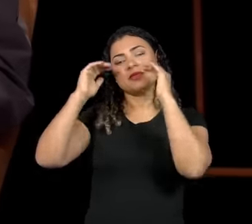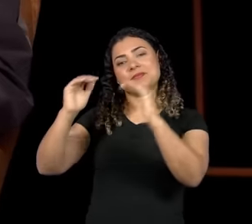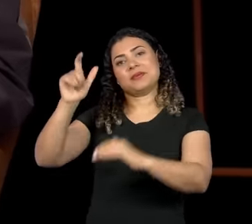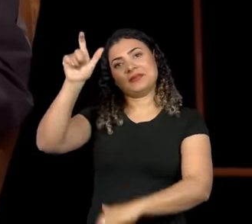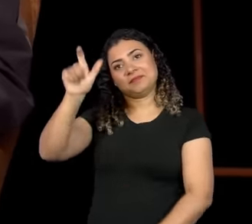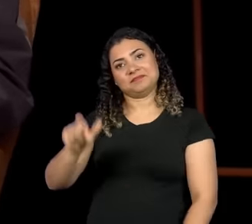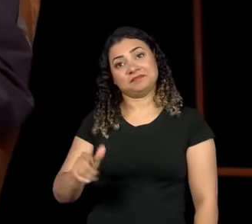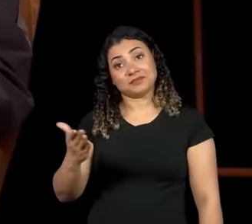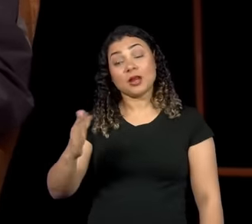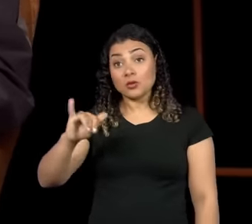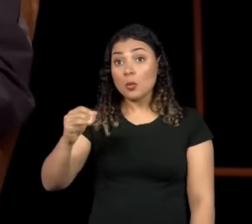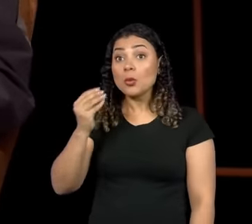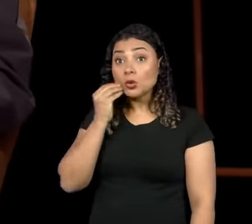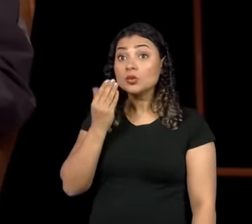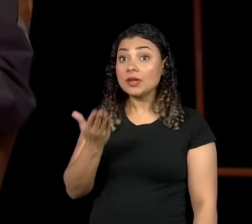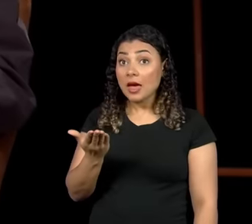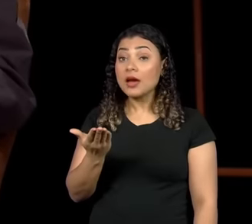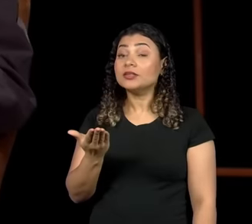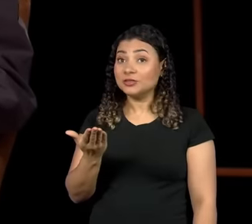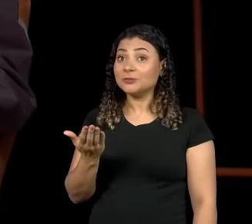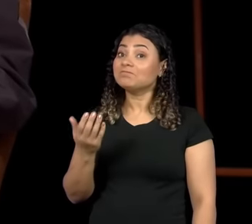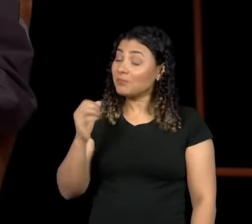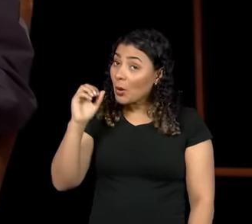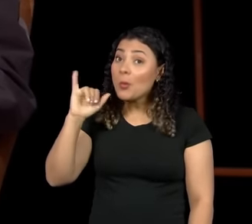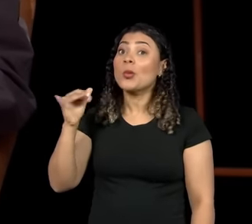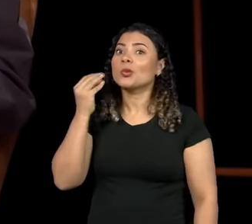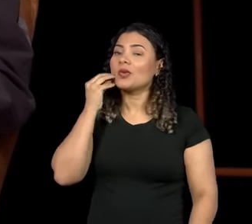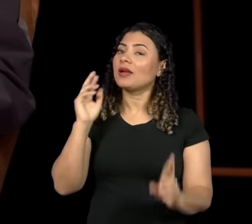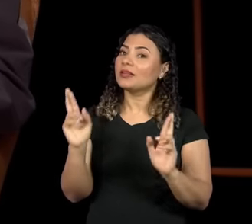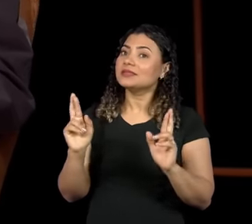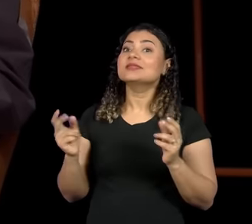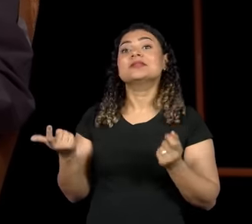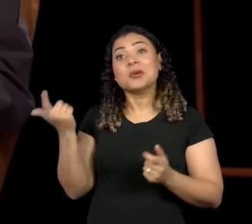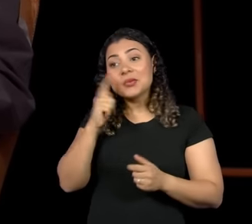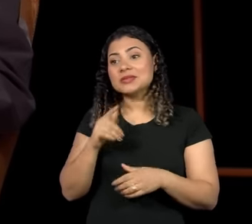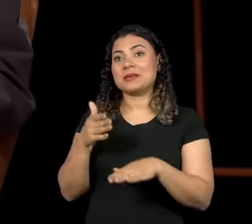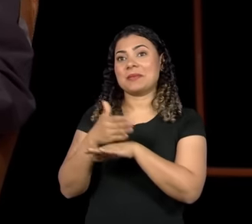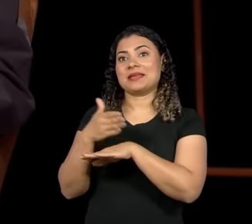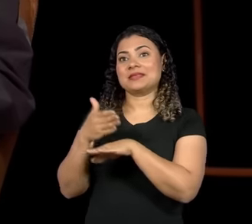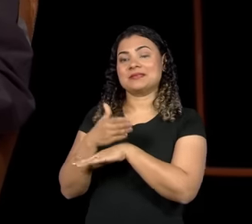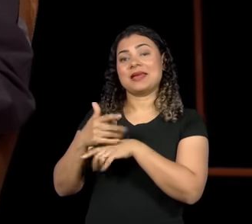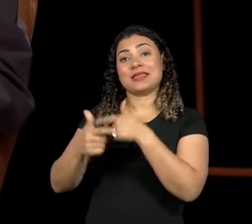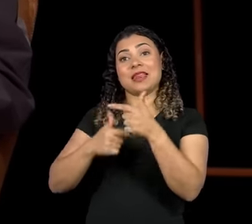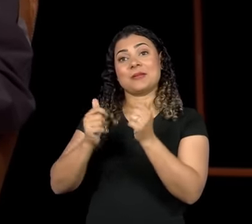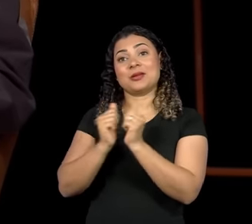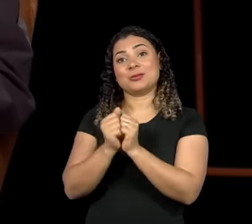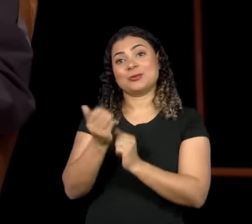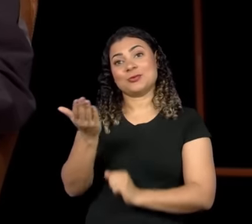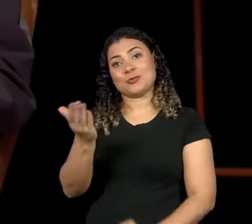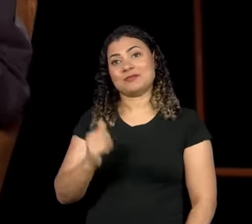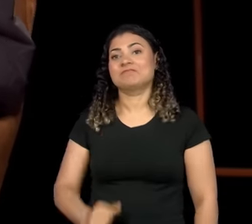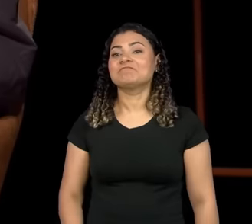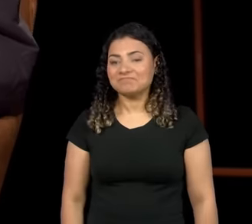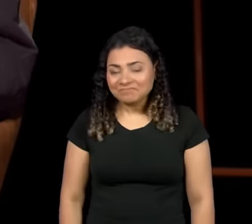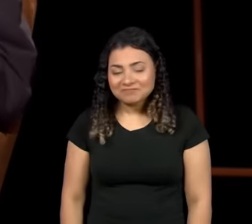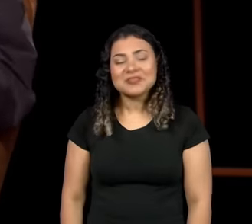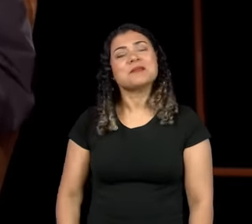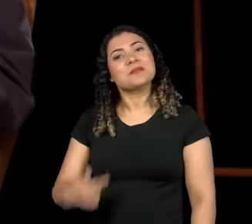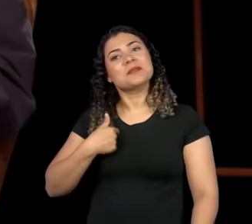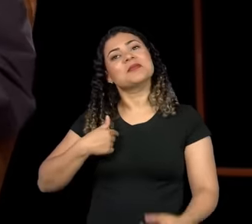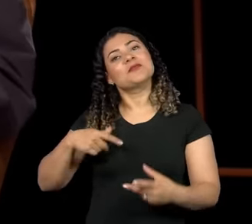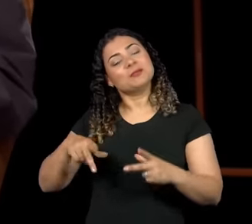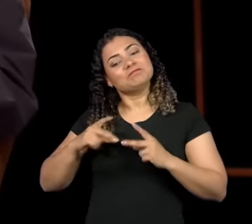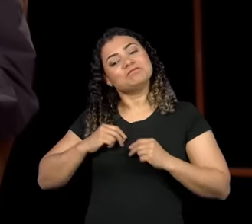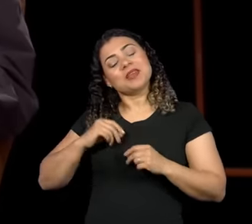E tive a oportunidade, o privilégio, sim, de participar de grandes trabalhos ao lado dela. Para mim, foi um